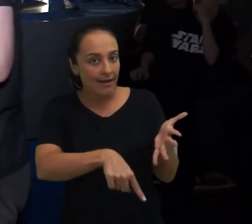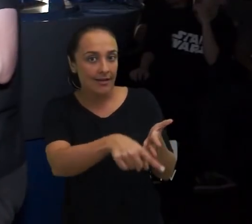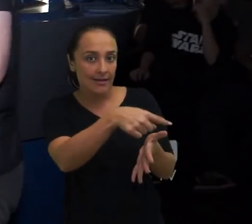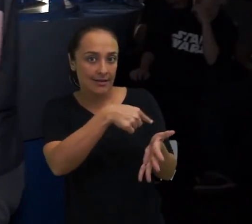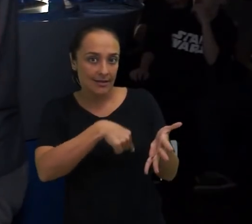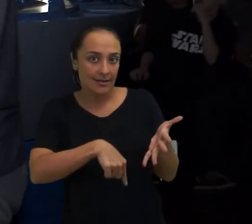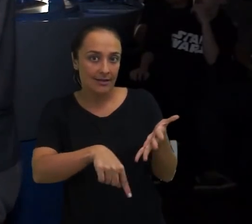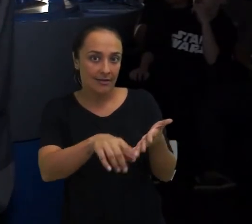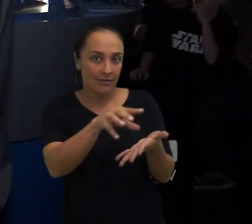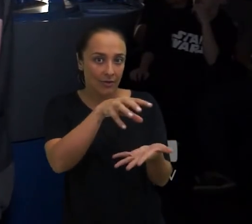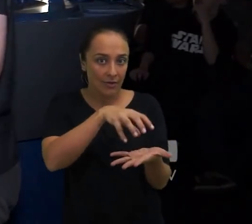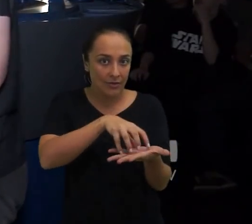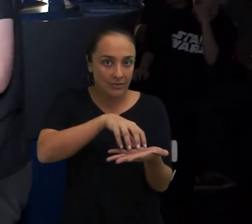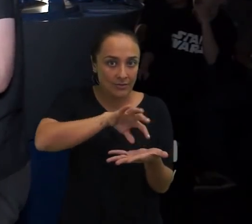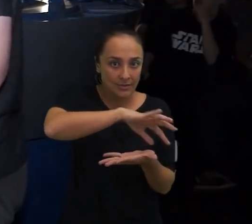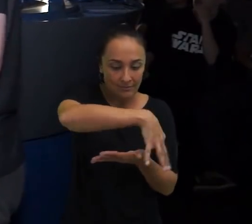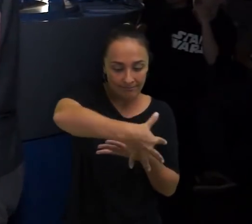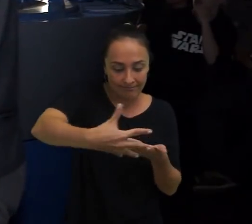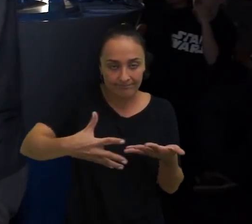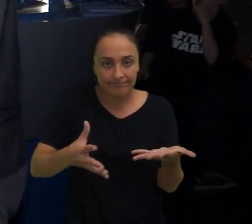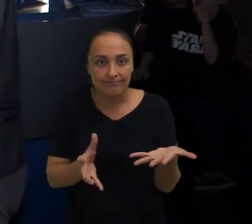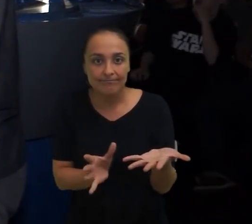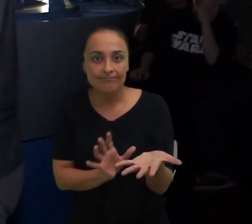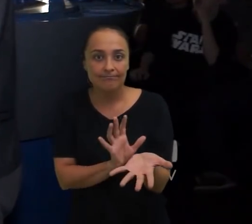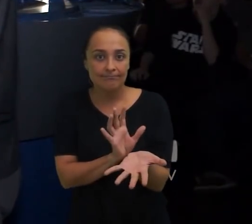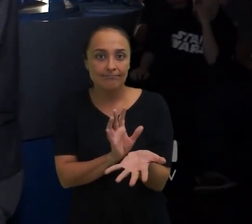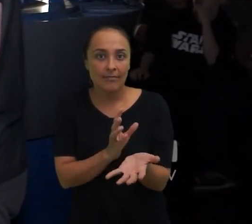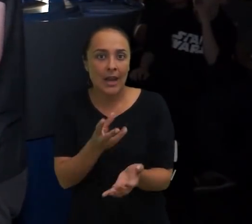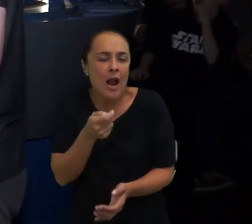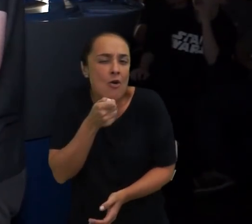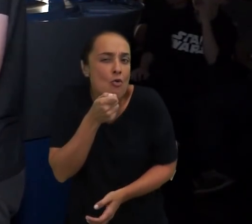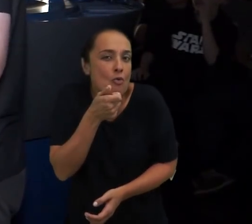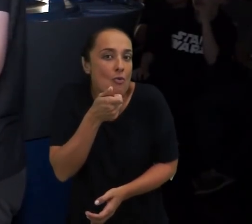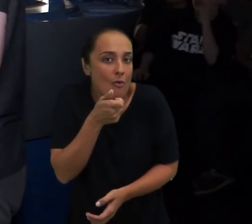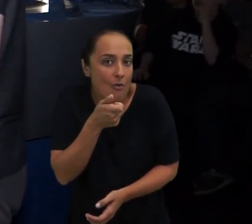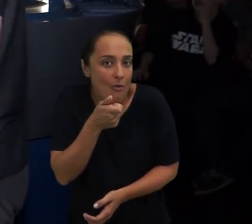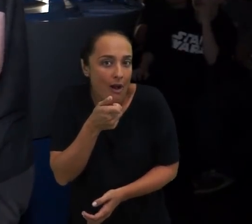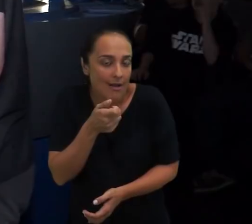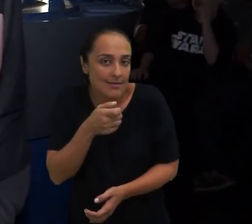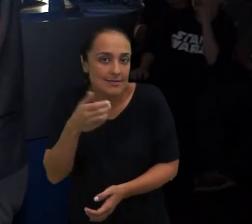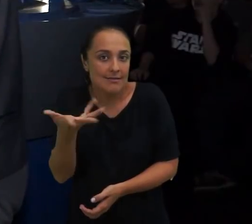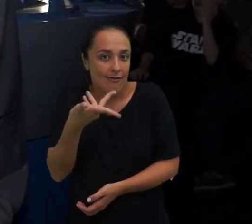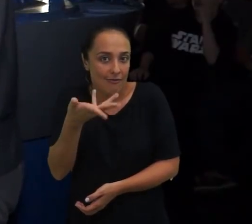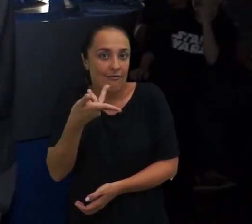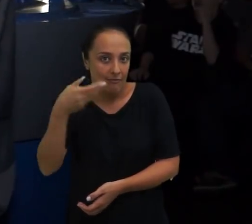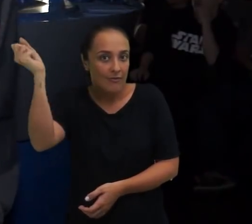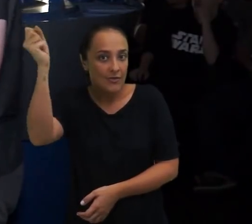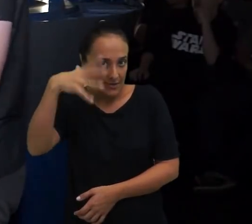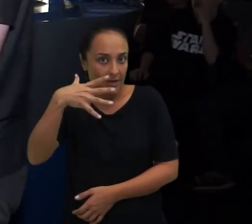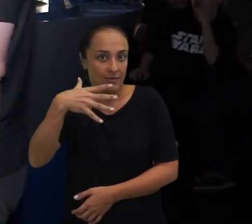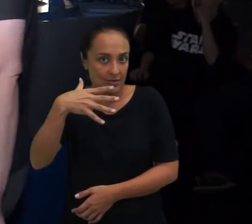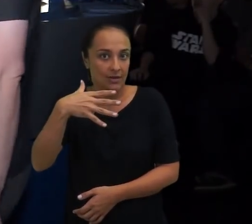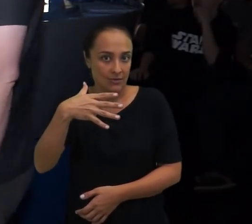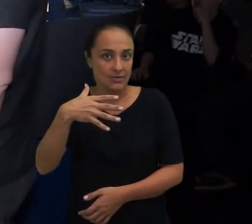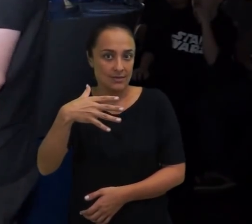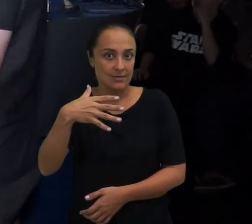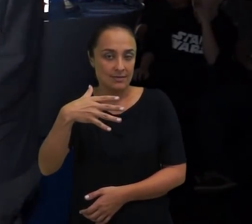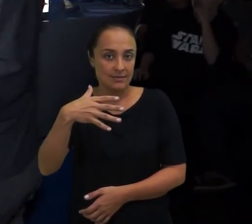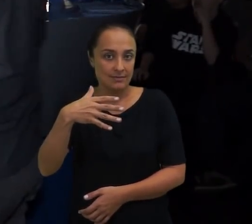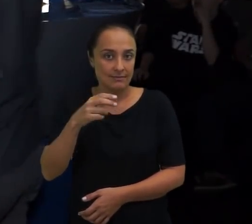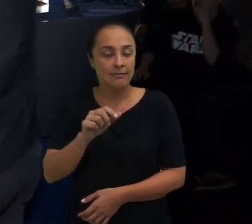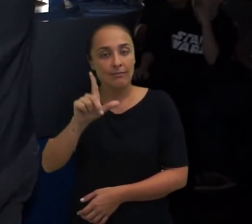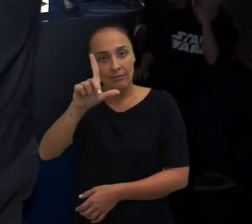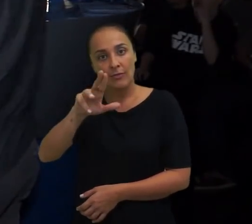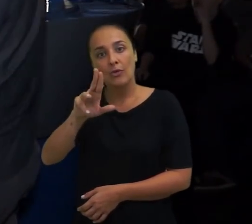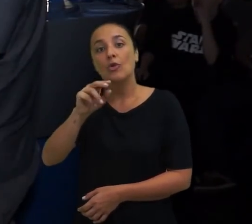vocês não saibam, mas, por exemplo, estrelas são formadas em densas nuvens de gás e poeira. Tá? Então,